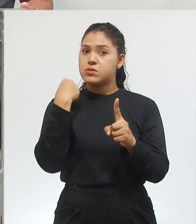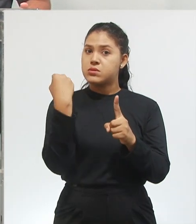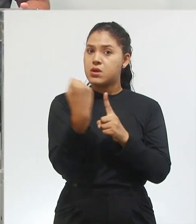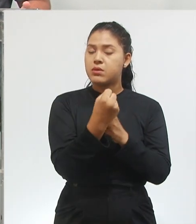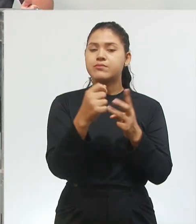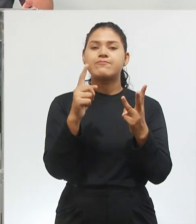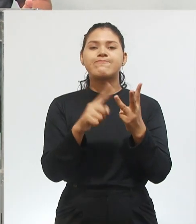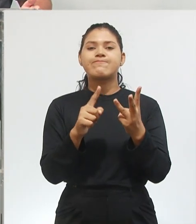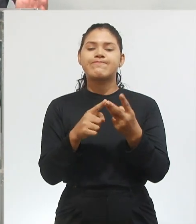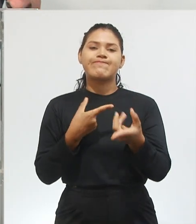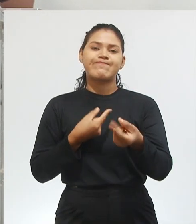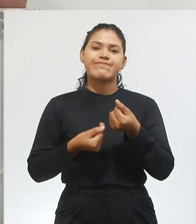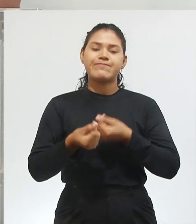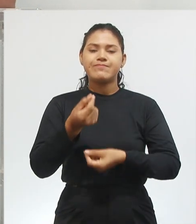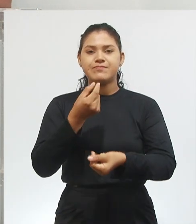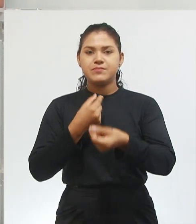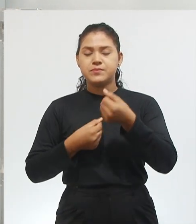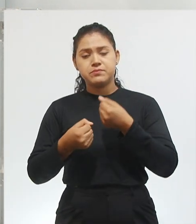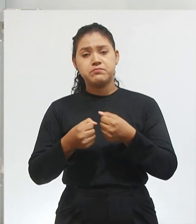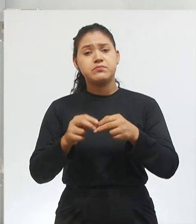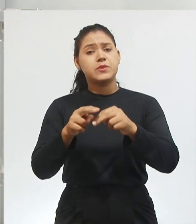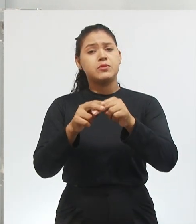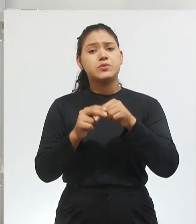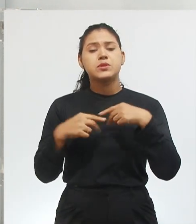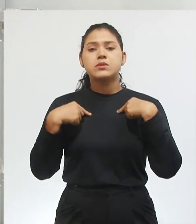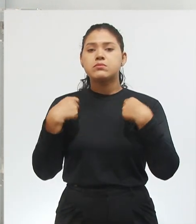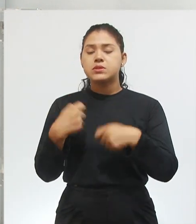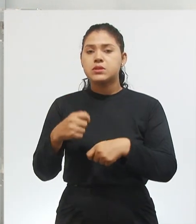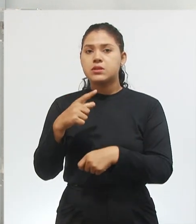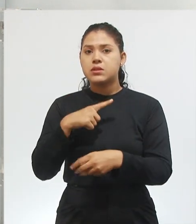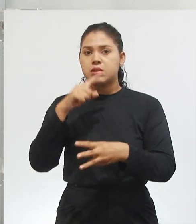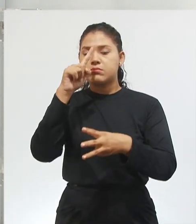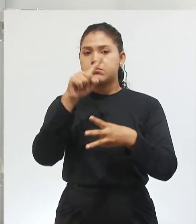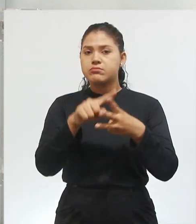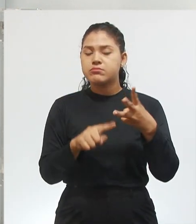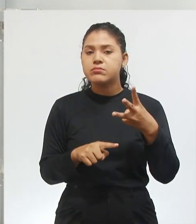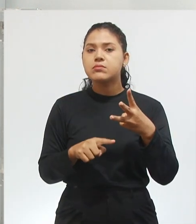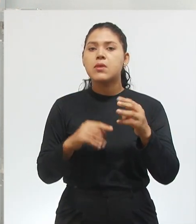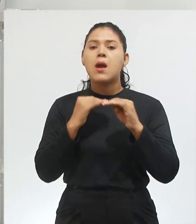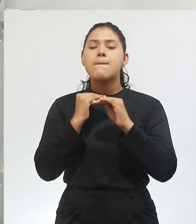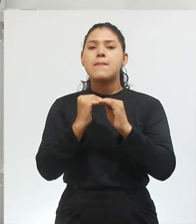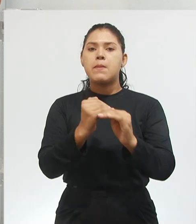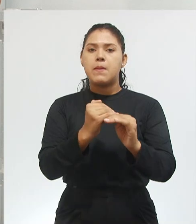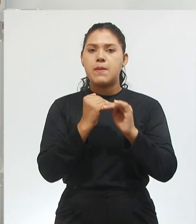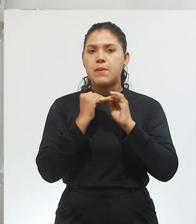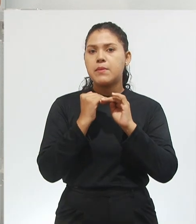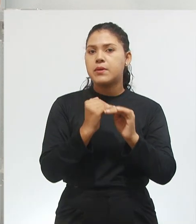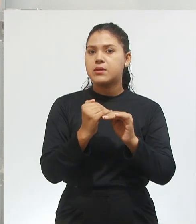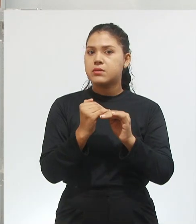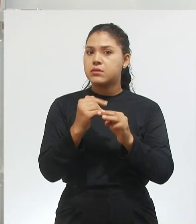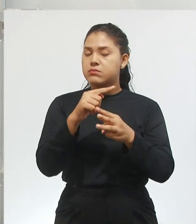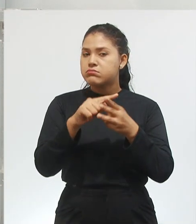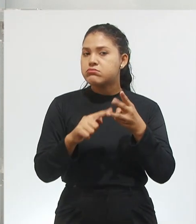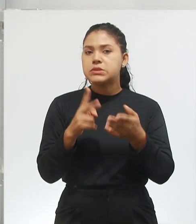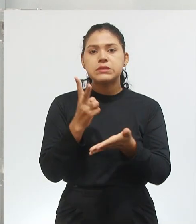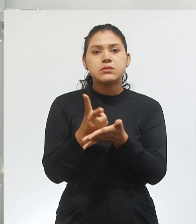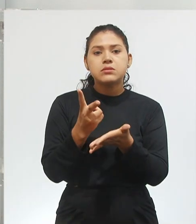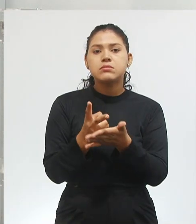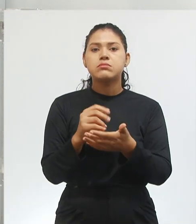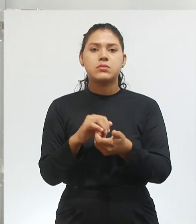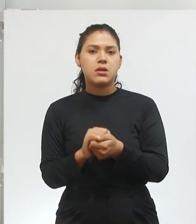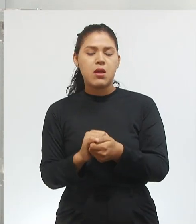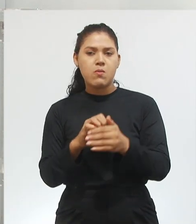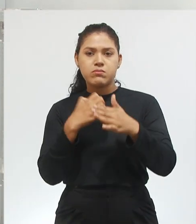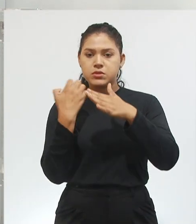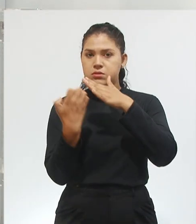negócio sustentável é justamente uma organização que se preocupa com o equilíbrio dessas três dimensões com uma